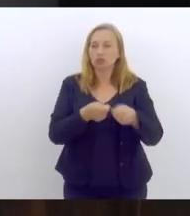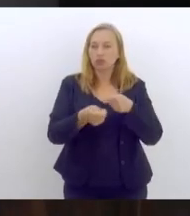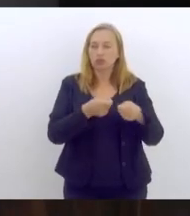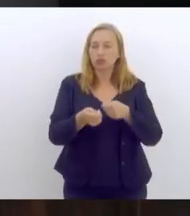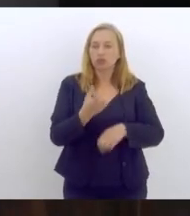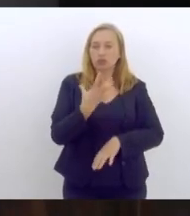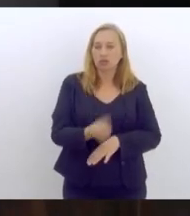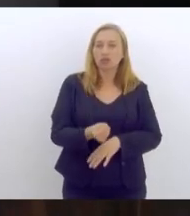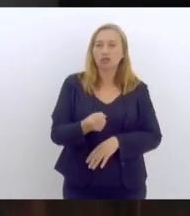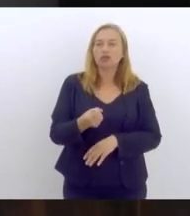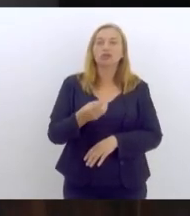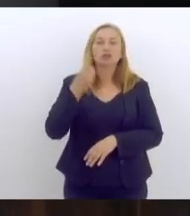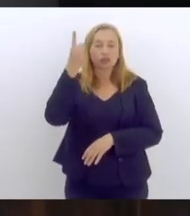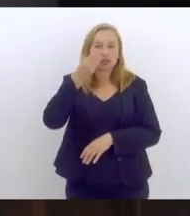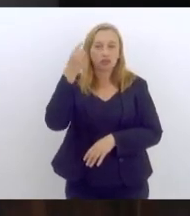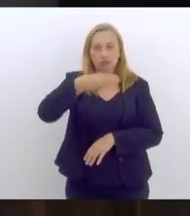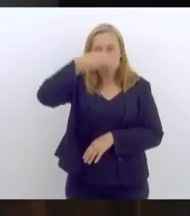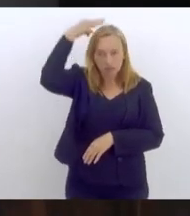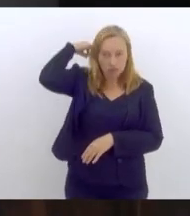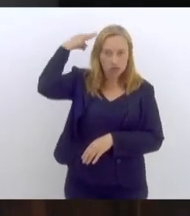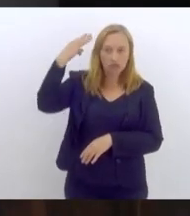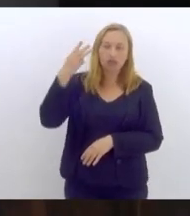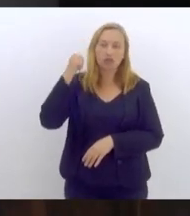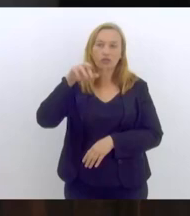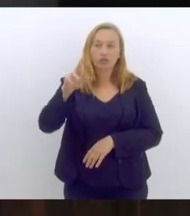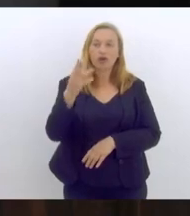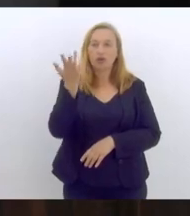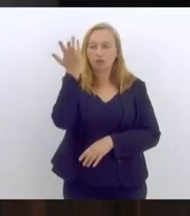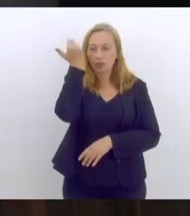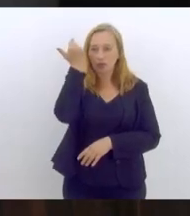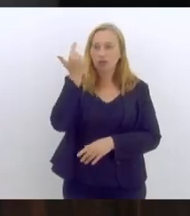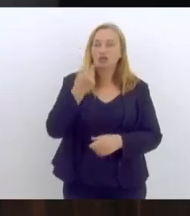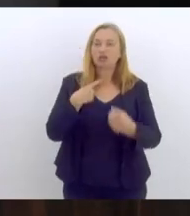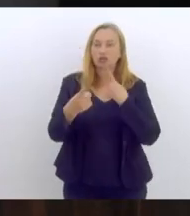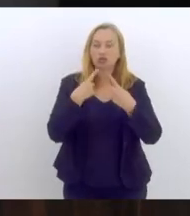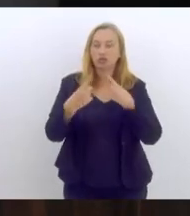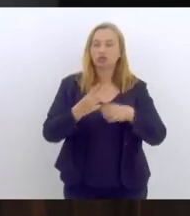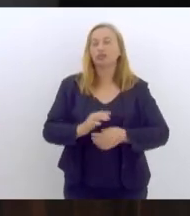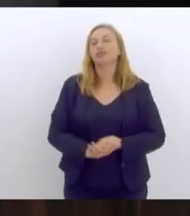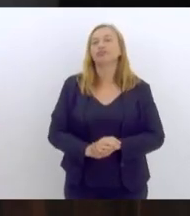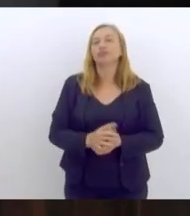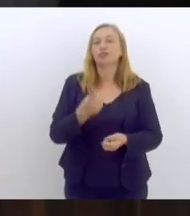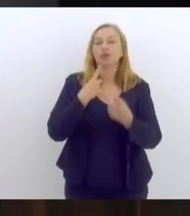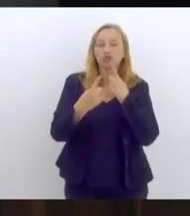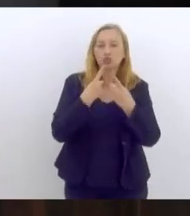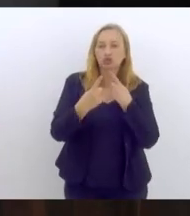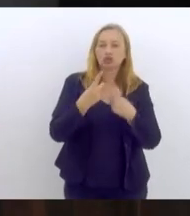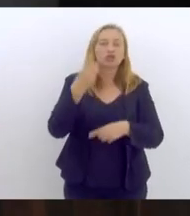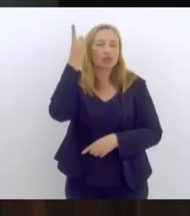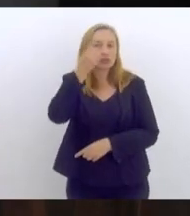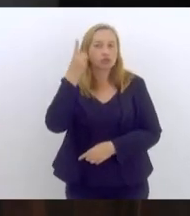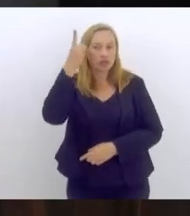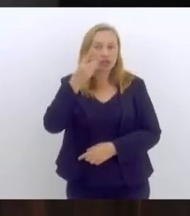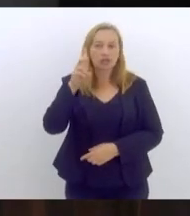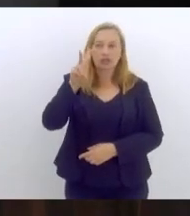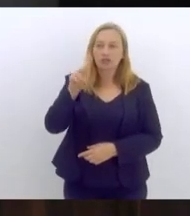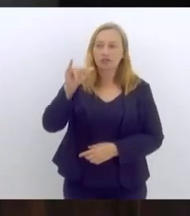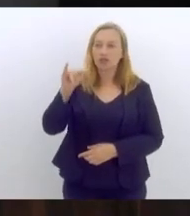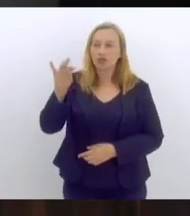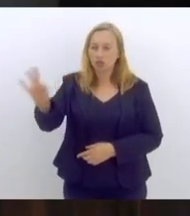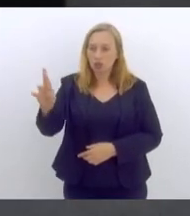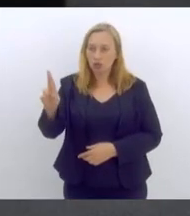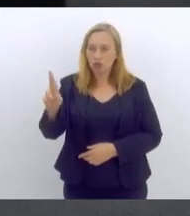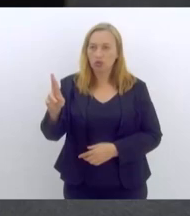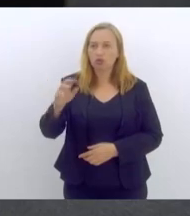Pacheco, Carlos Macedo e Eliomar Coelho. Em discussão. Para discutir, presidente. Para discutir, deputado Vitor Júnior.